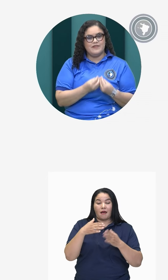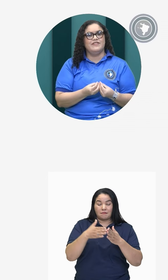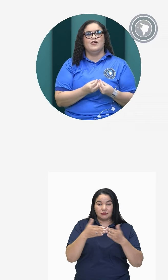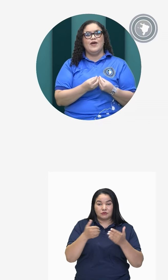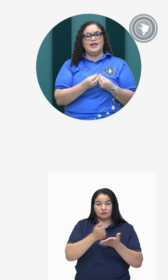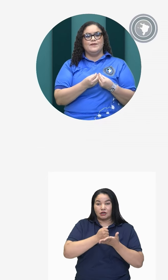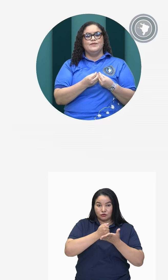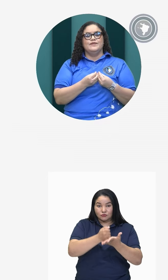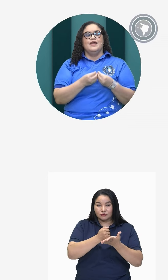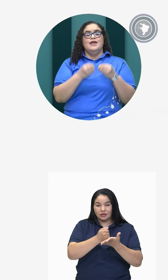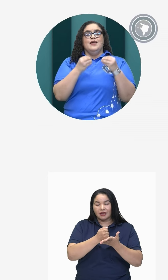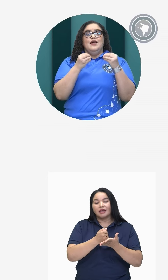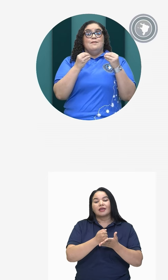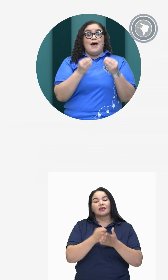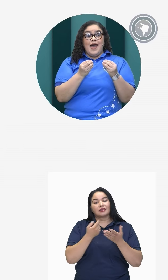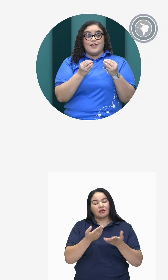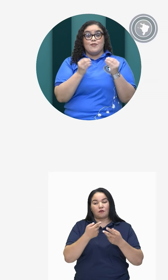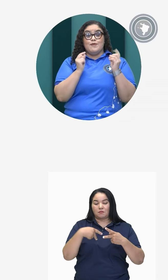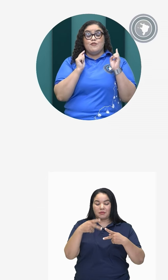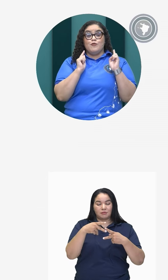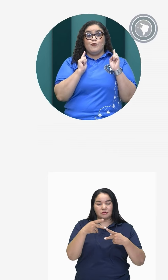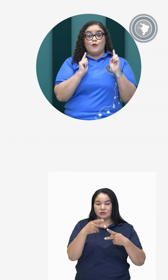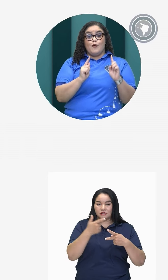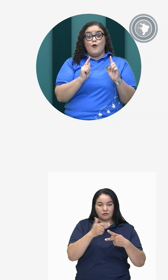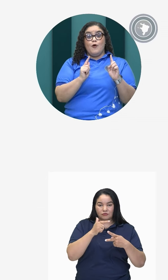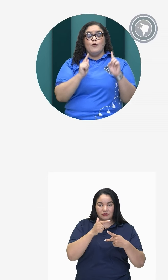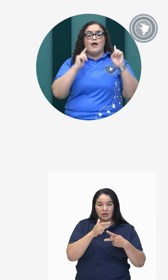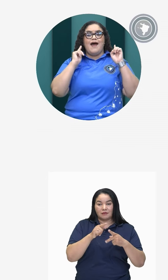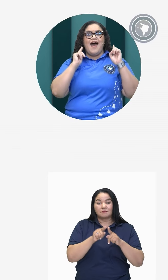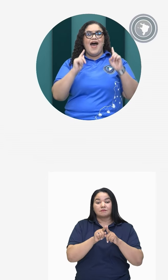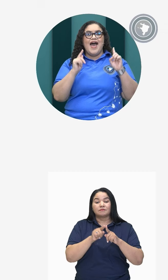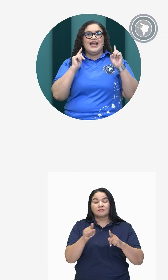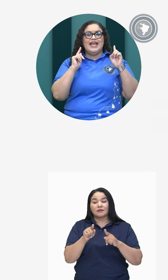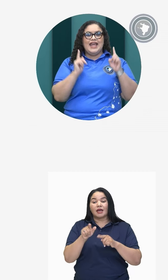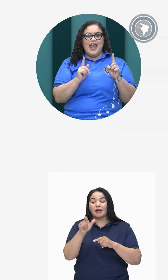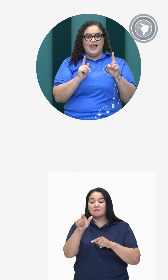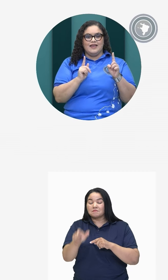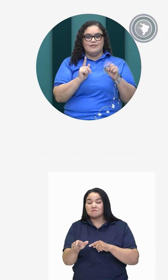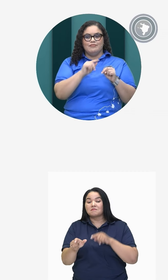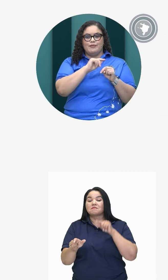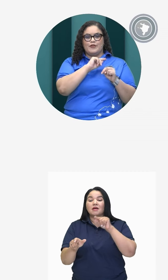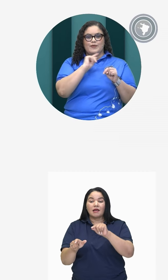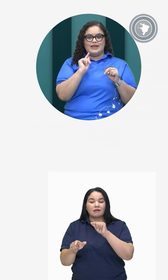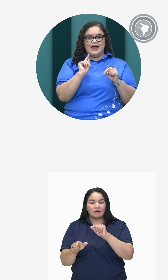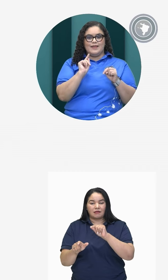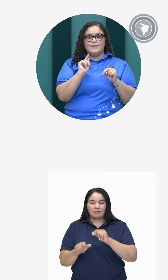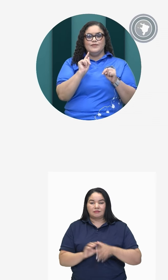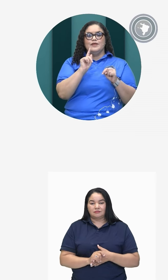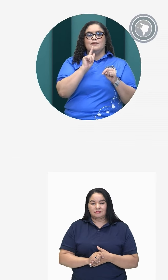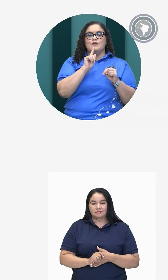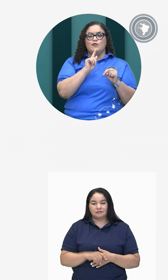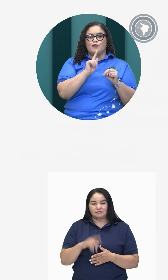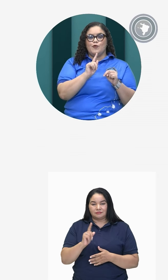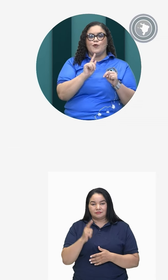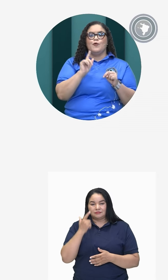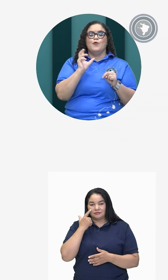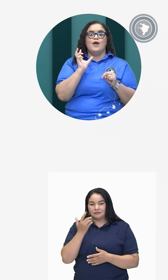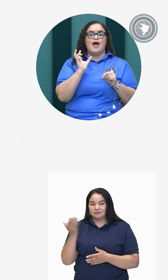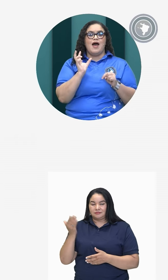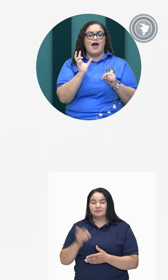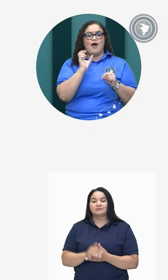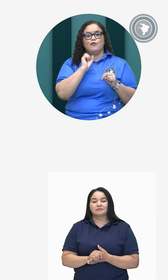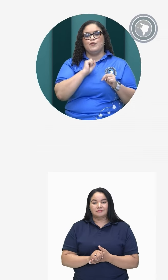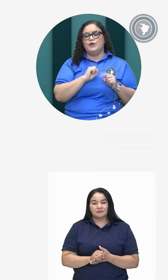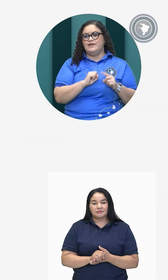nenhuma preposição aí. Mas pediu socorro a quem? Próxima tela. Pediu